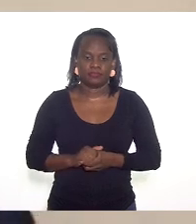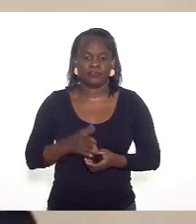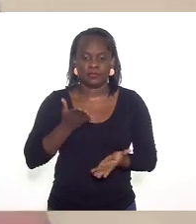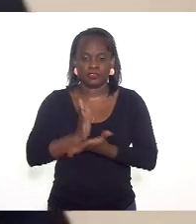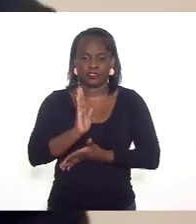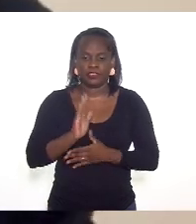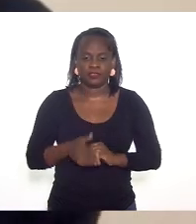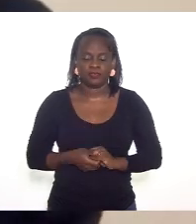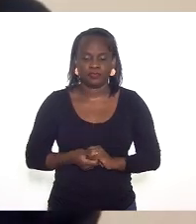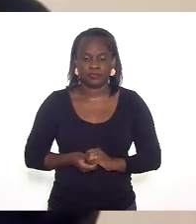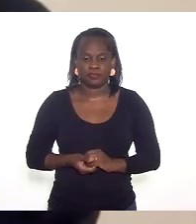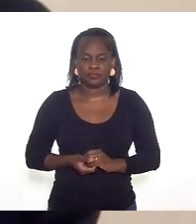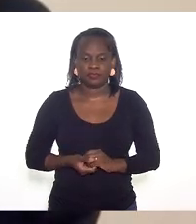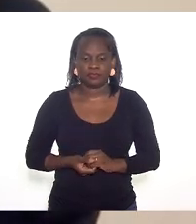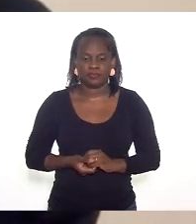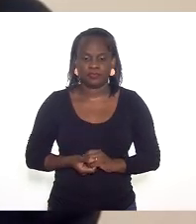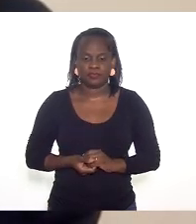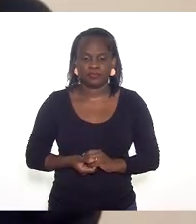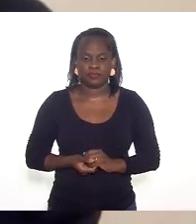aprovado.